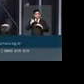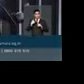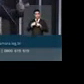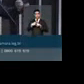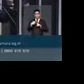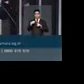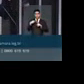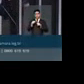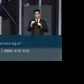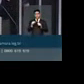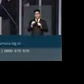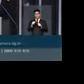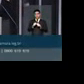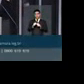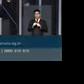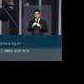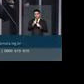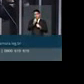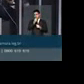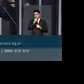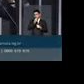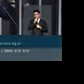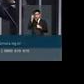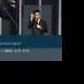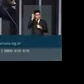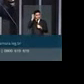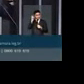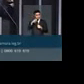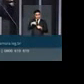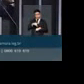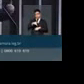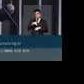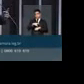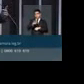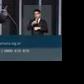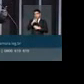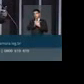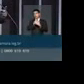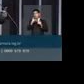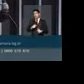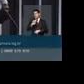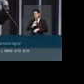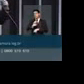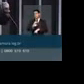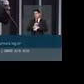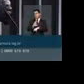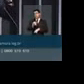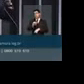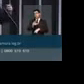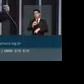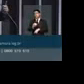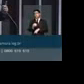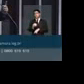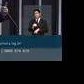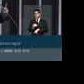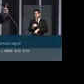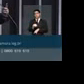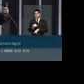rádio é um absurdo. Que só podia ter acontecido no estado do Rio de Janeiro, num tribunal